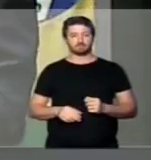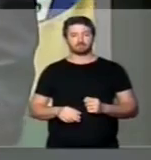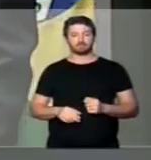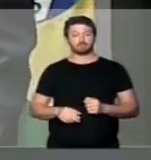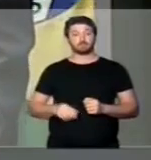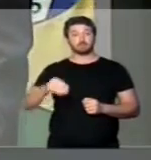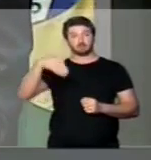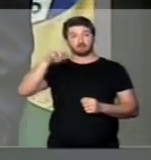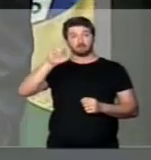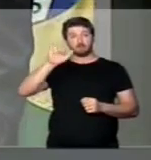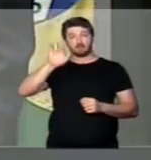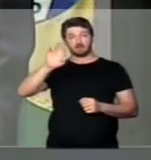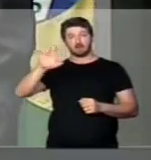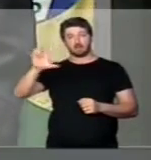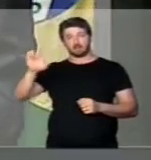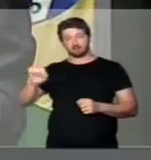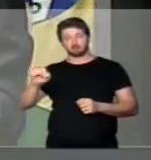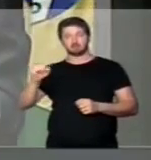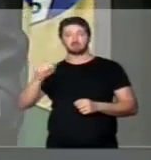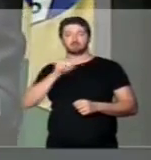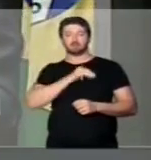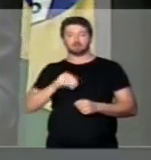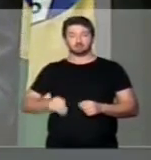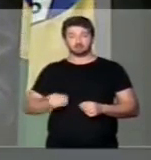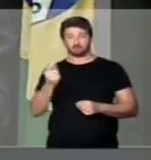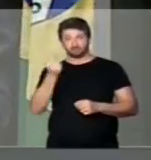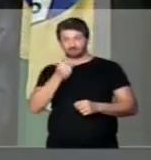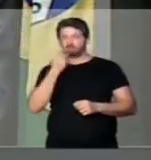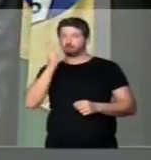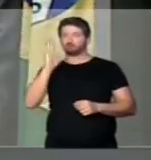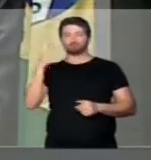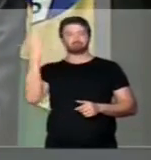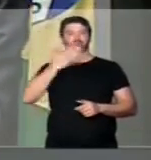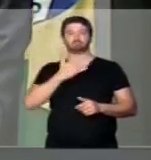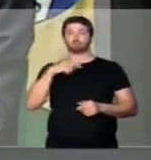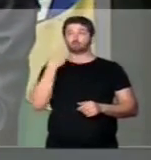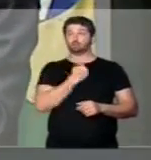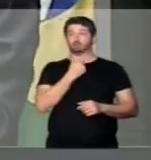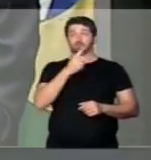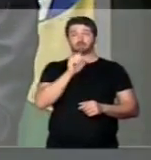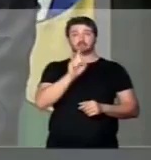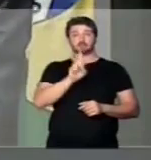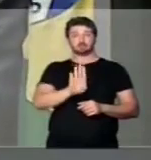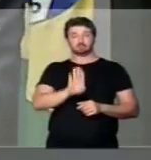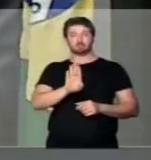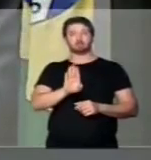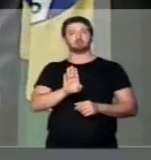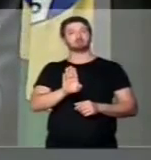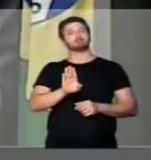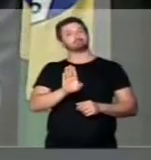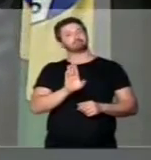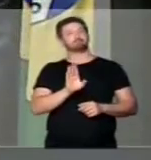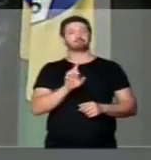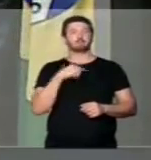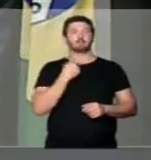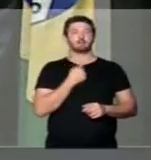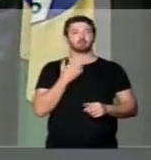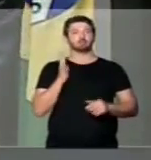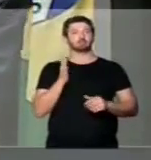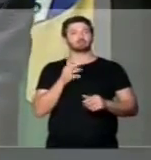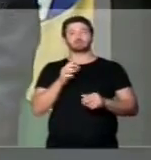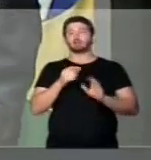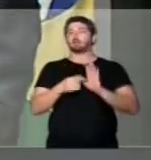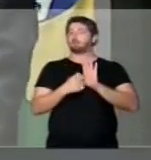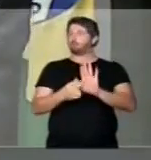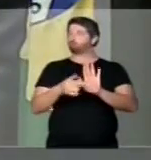Henrique Meirelles apenas confirmou, senhor presidente, o que nós do PSDB já vínhamos